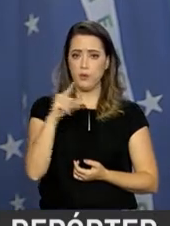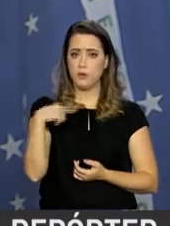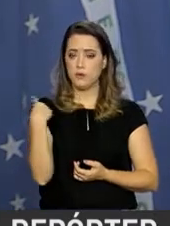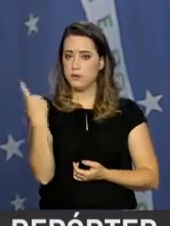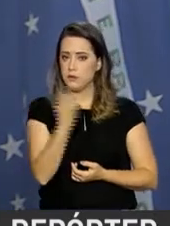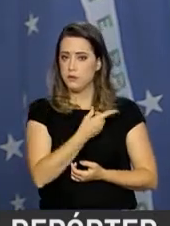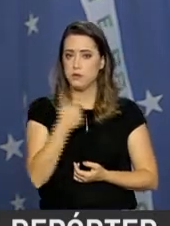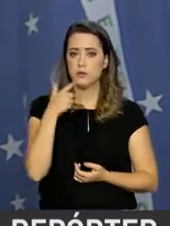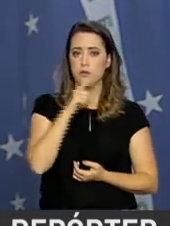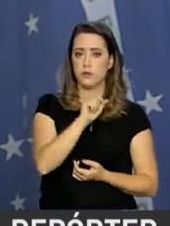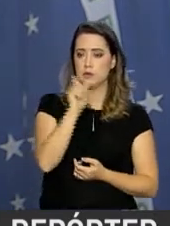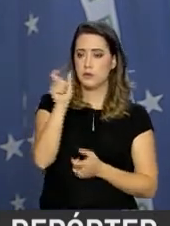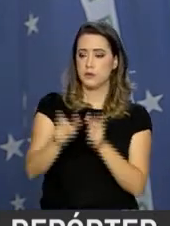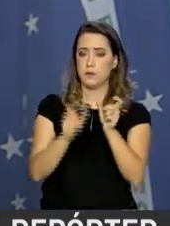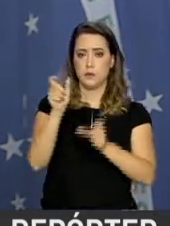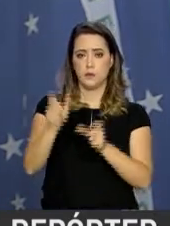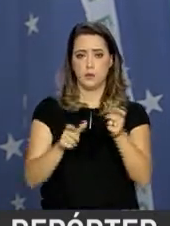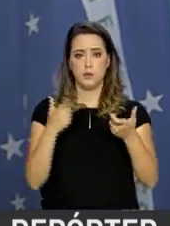que